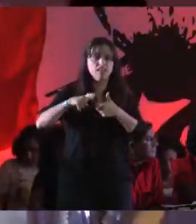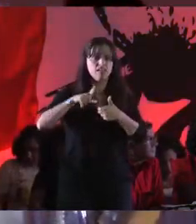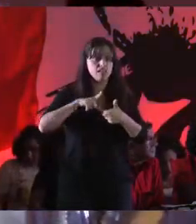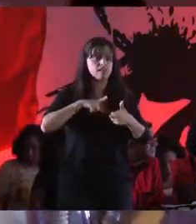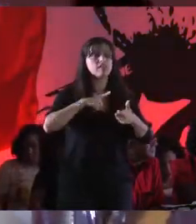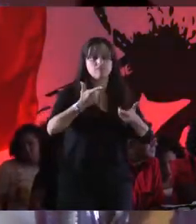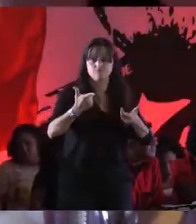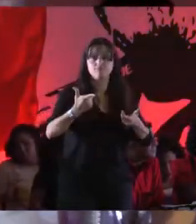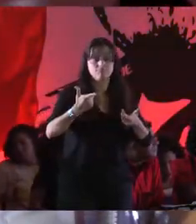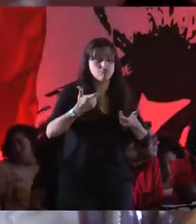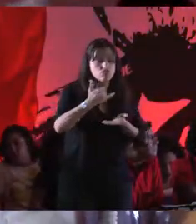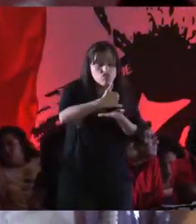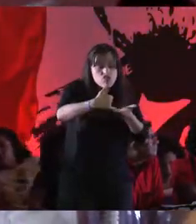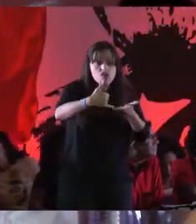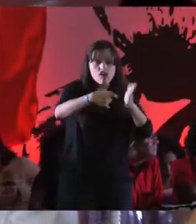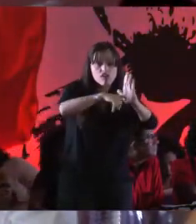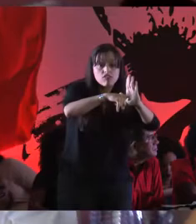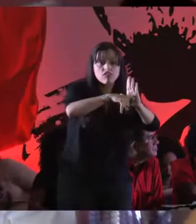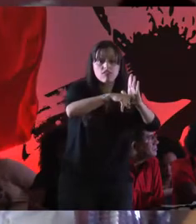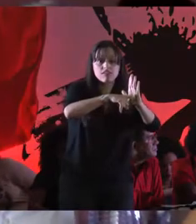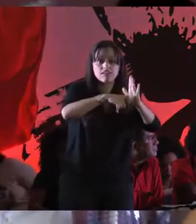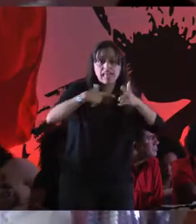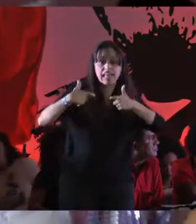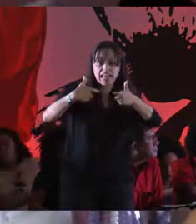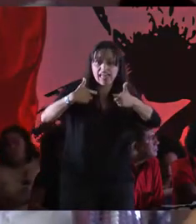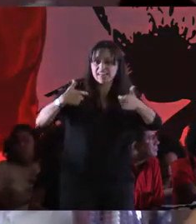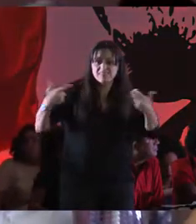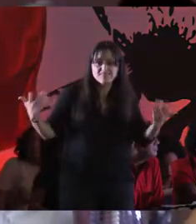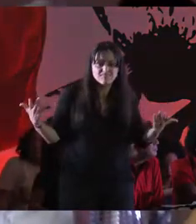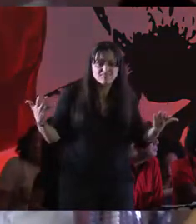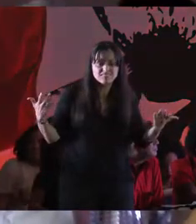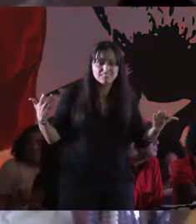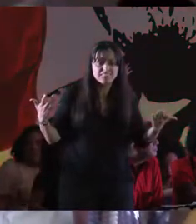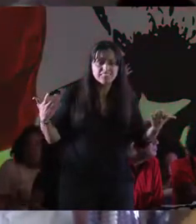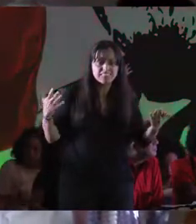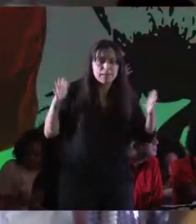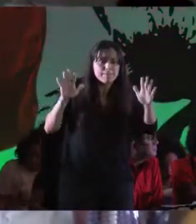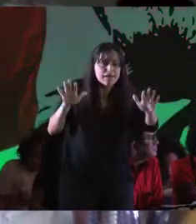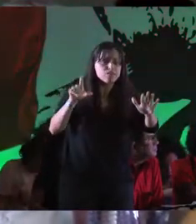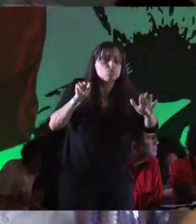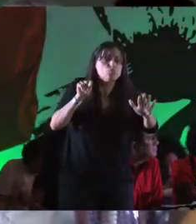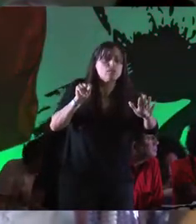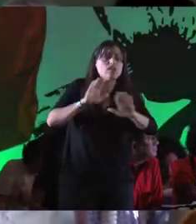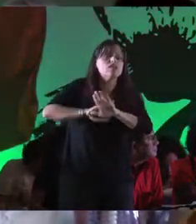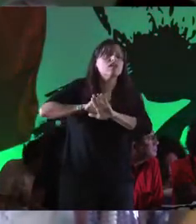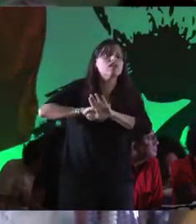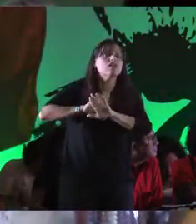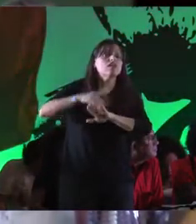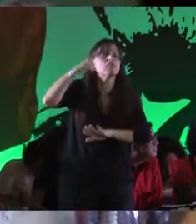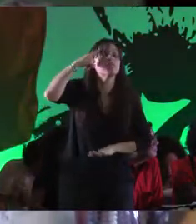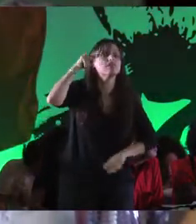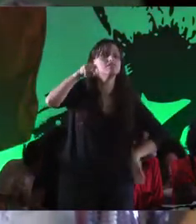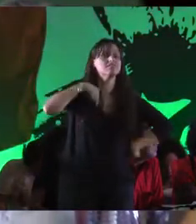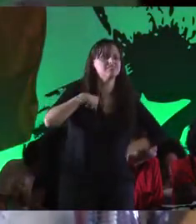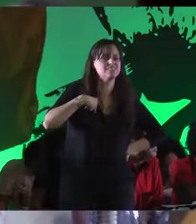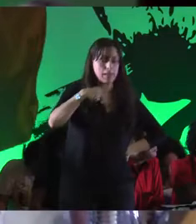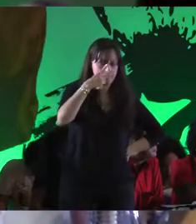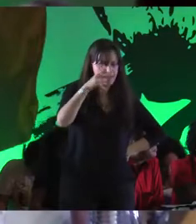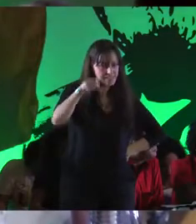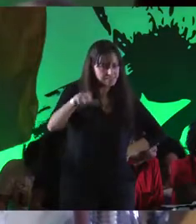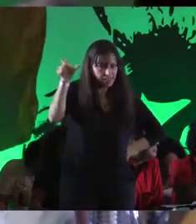que fracassaram ao longo do último período. O mentor de tudo isso, dizem que foi o Moreira